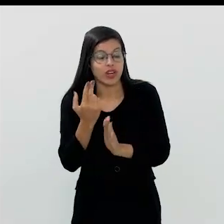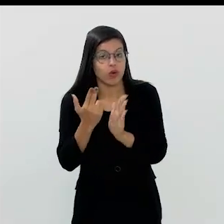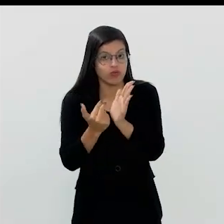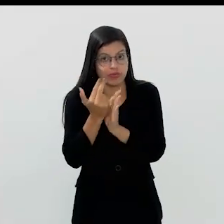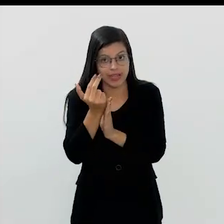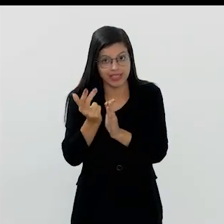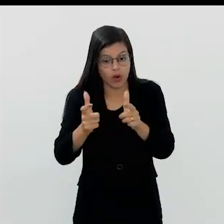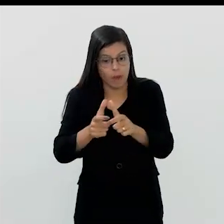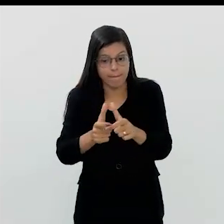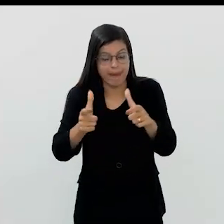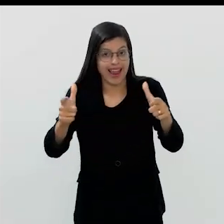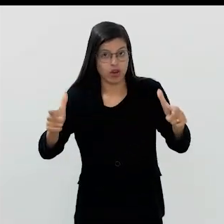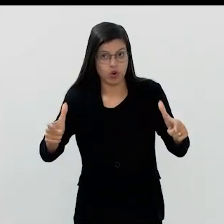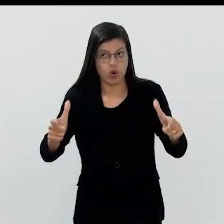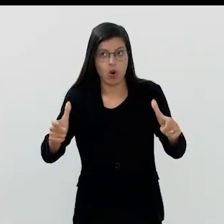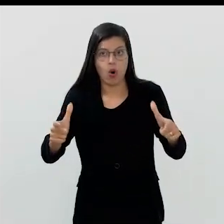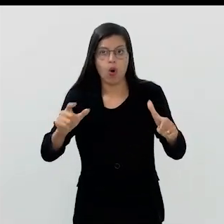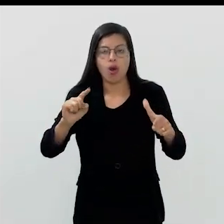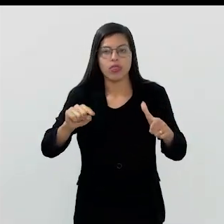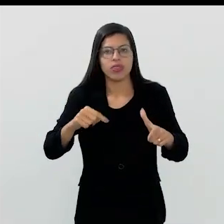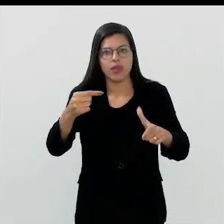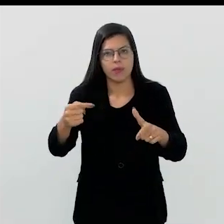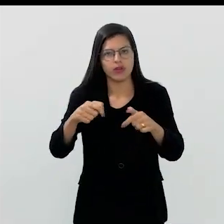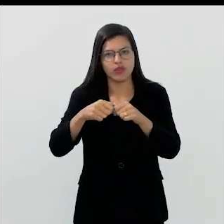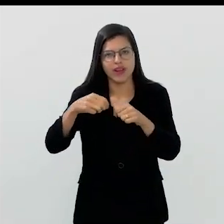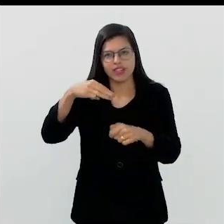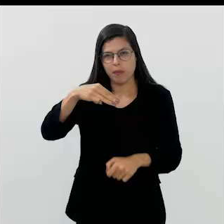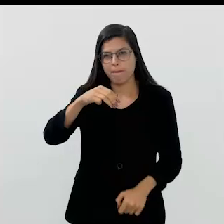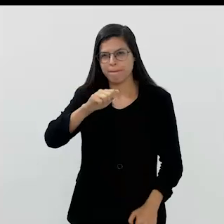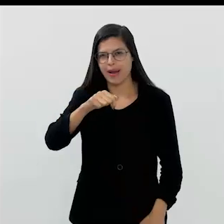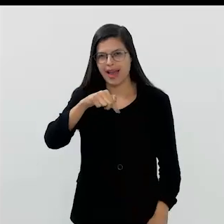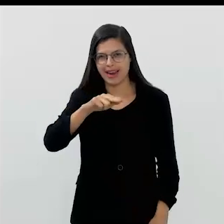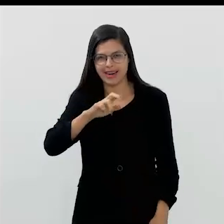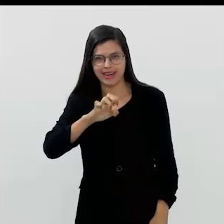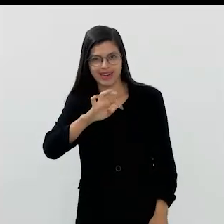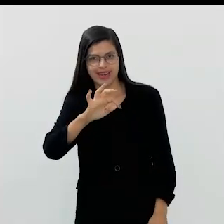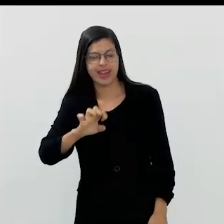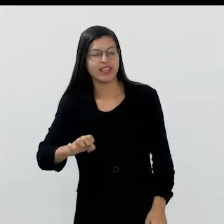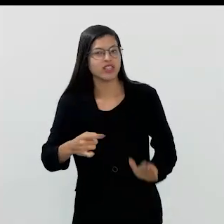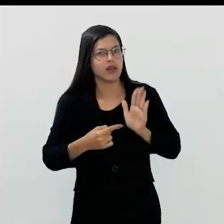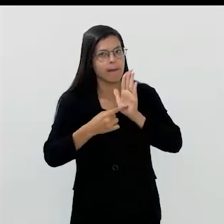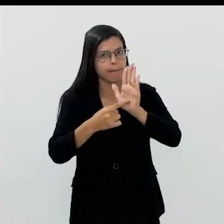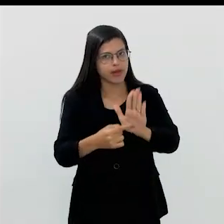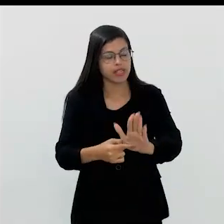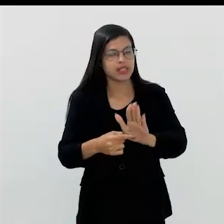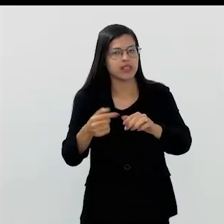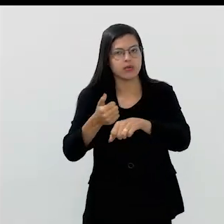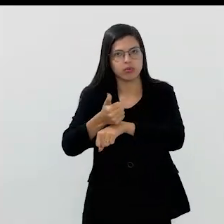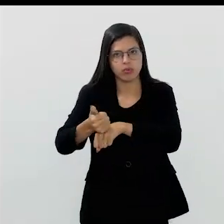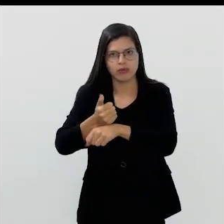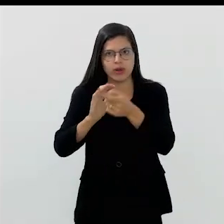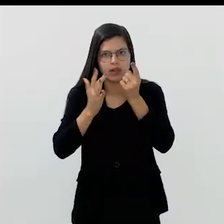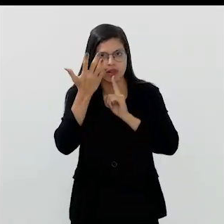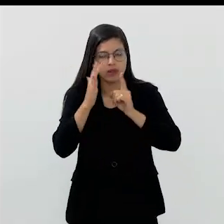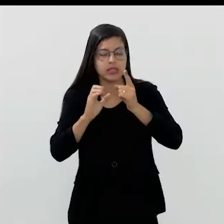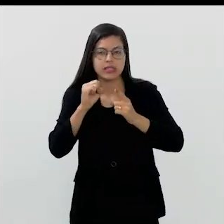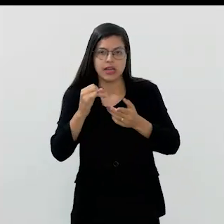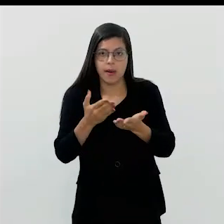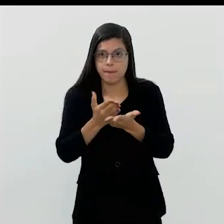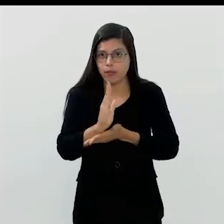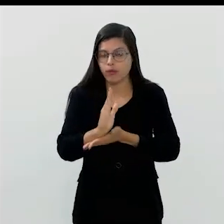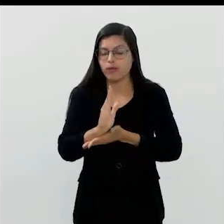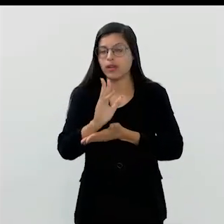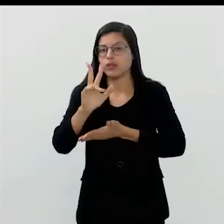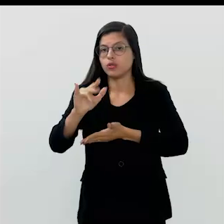né? E, na sequência, uma maquete. Aí, apresenta-se ao carnavalesco, aos diretores. Aí, aprovado, a